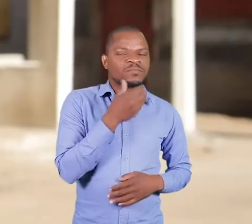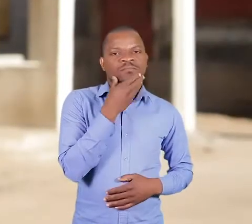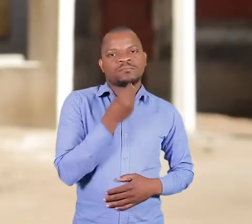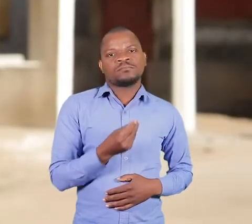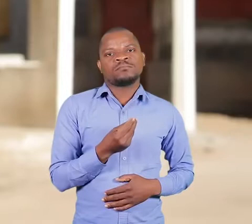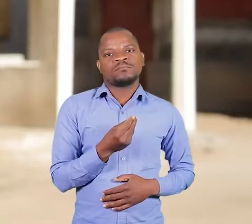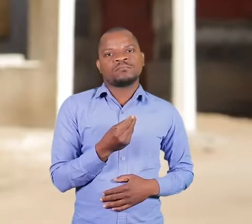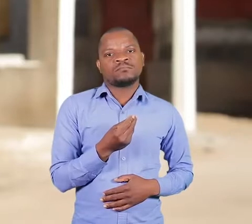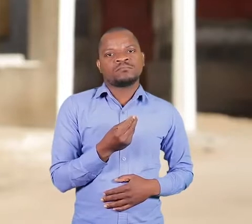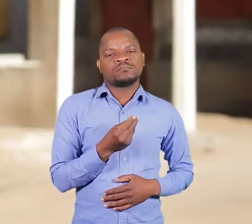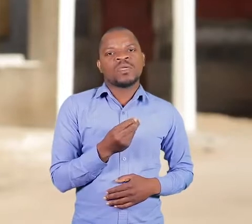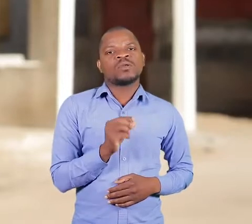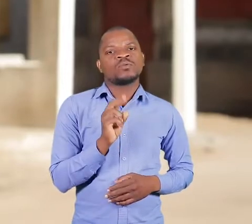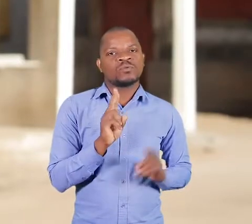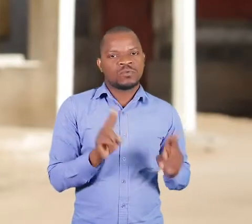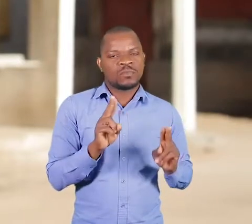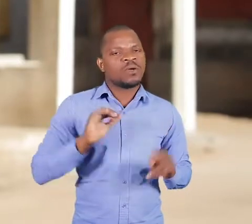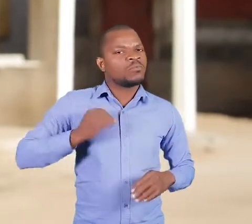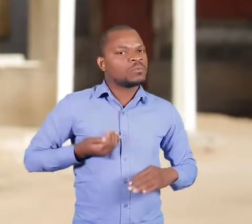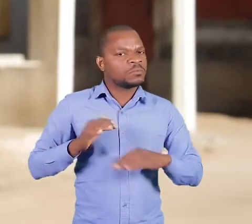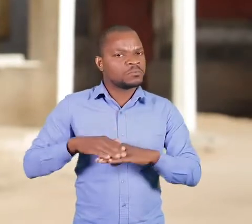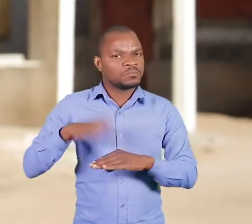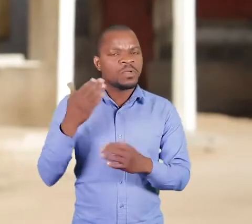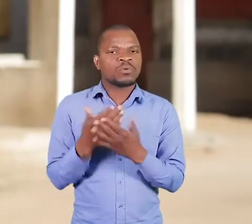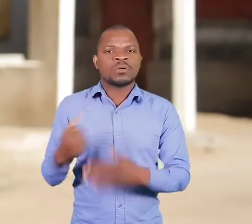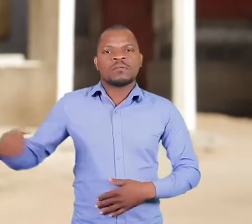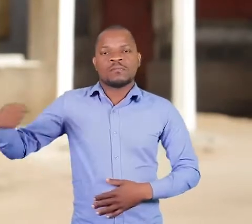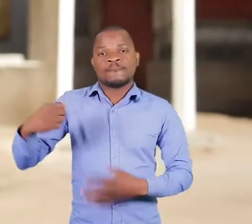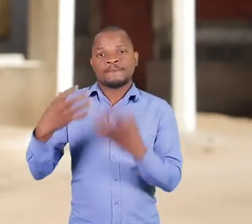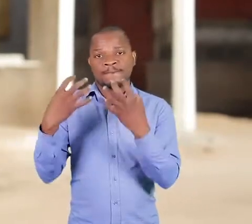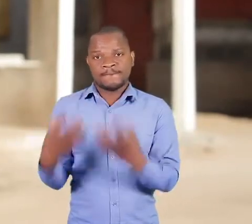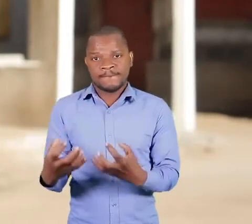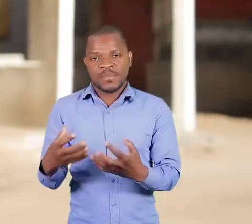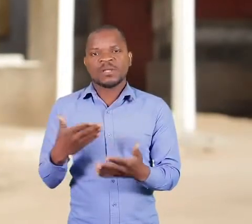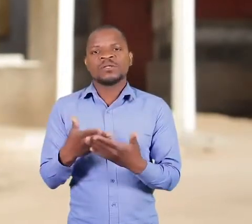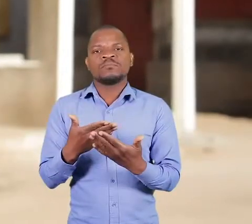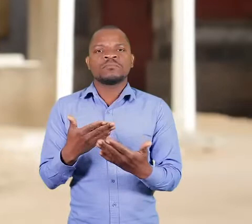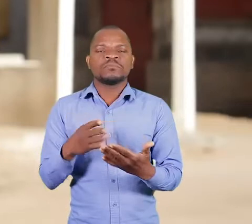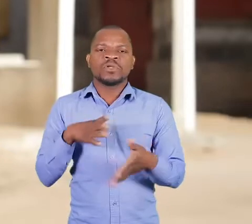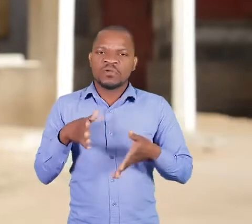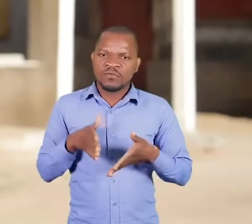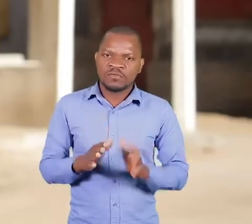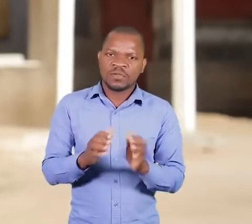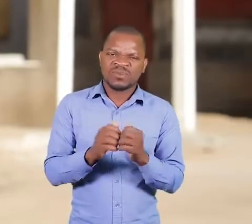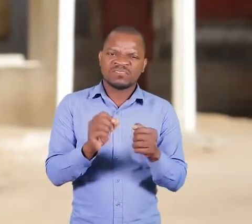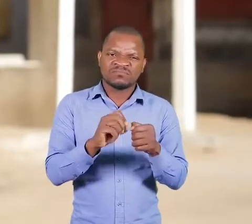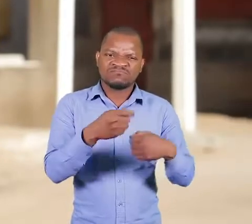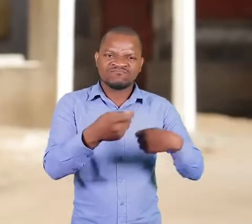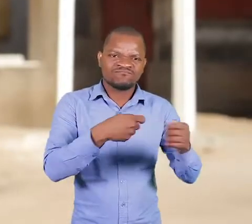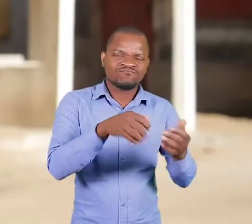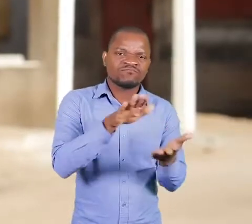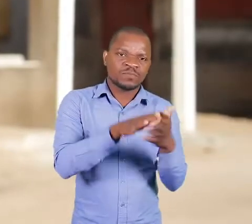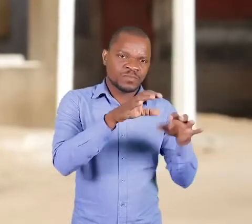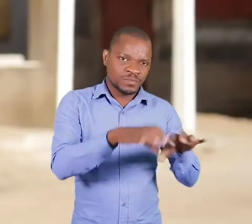Mas estando no mercado conseguem sobreviver é com o mercado que eles fazem estudar os seus filhos em